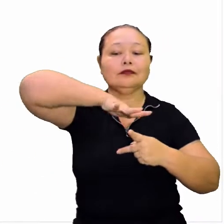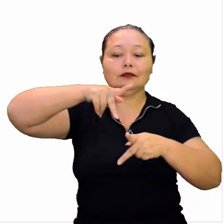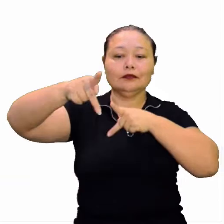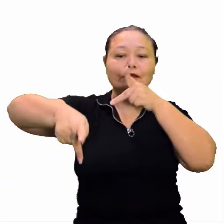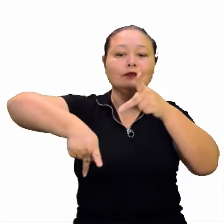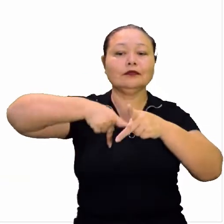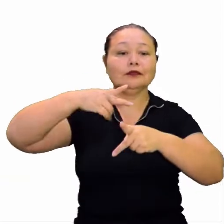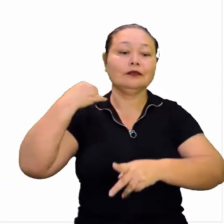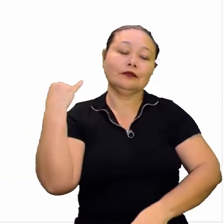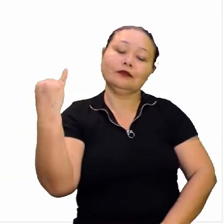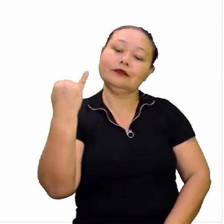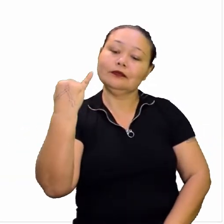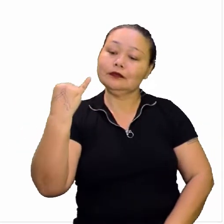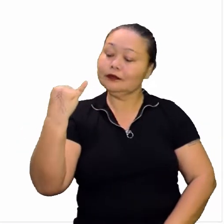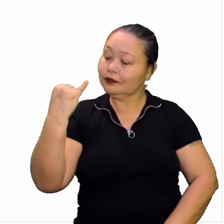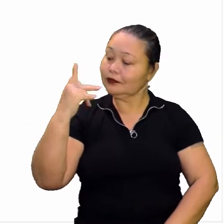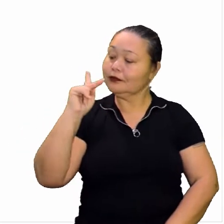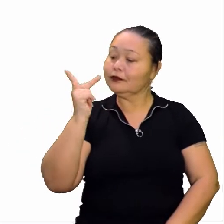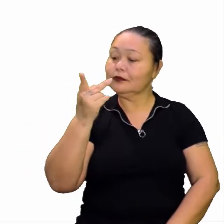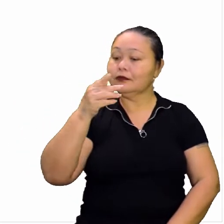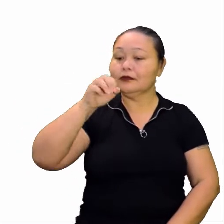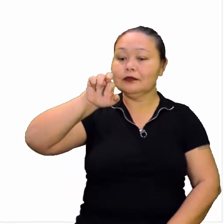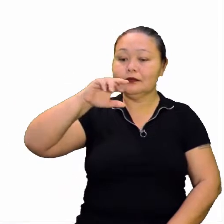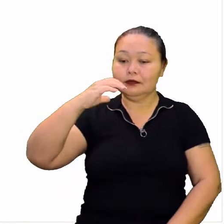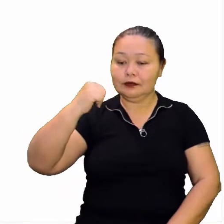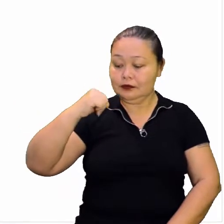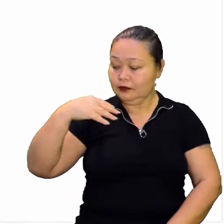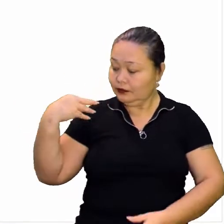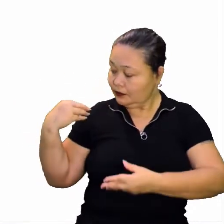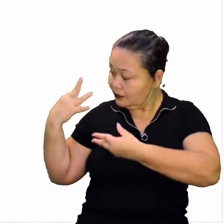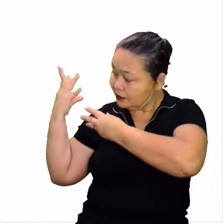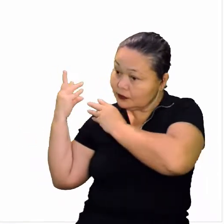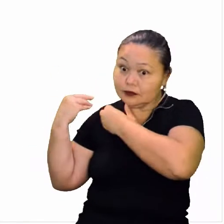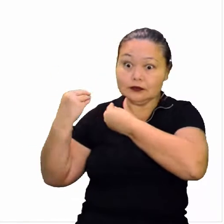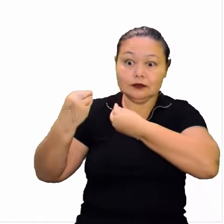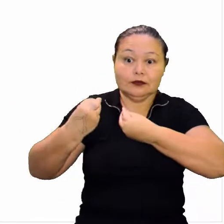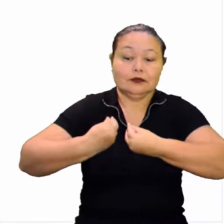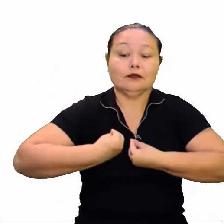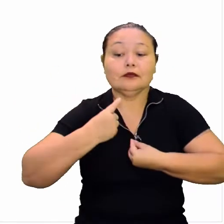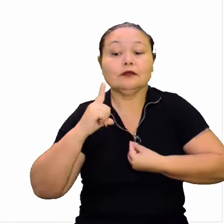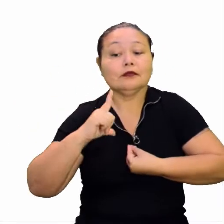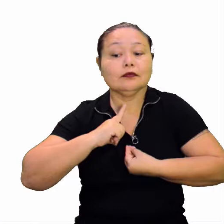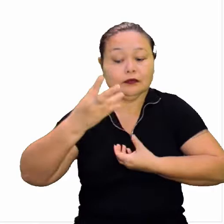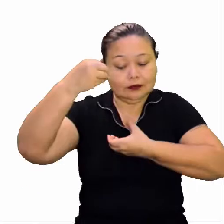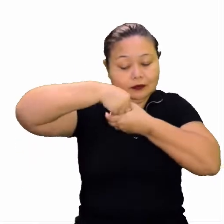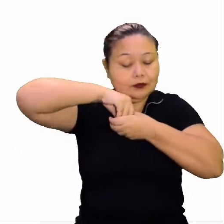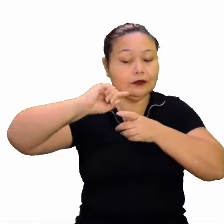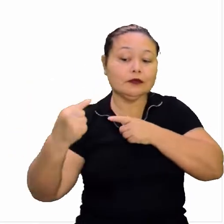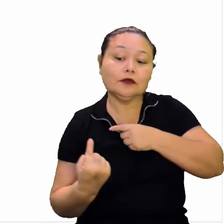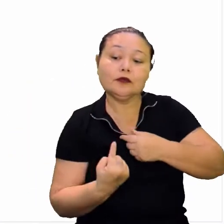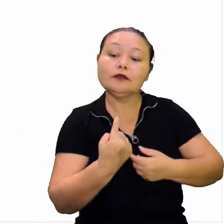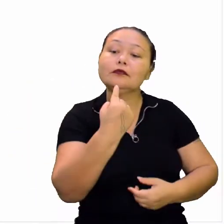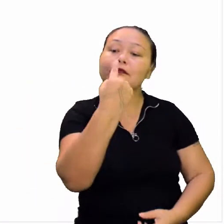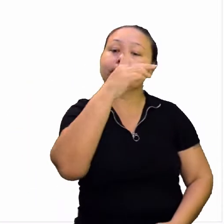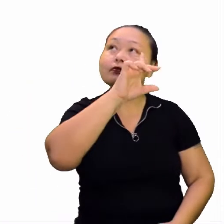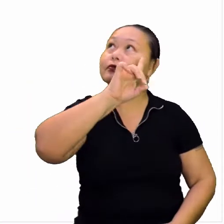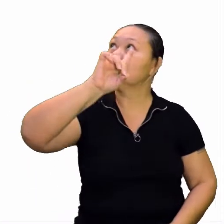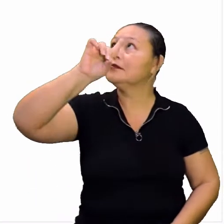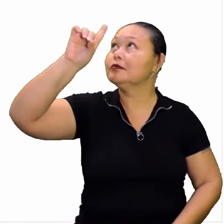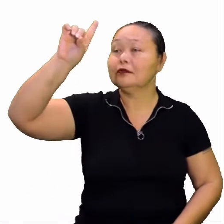uma importante herança: ter um único Deus. Em vez de